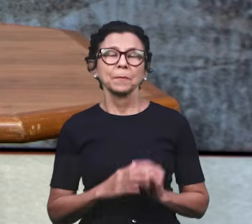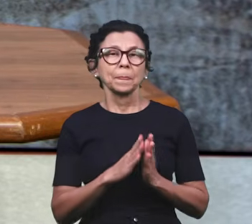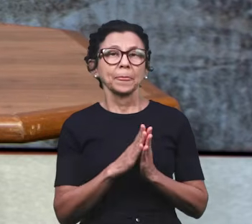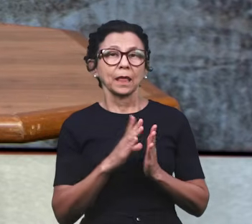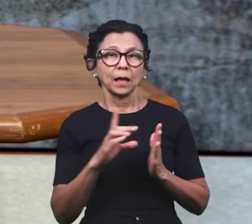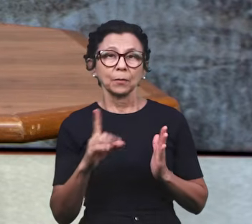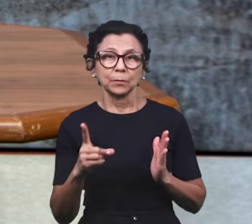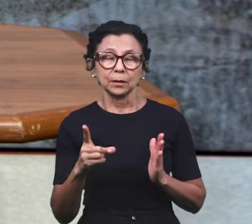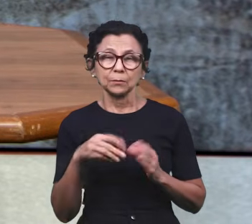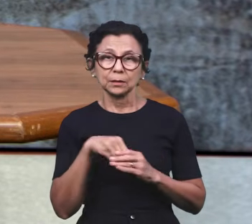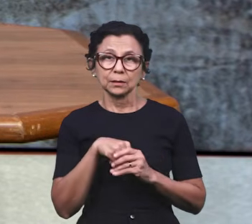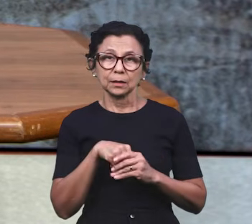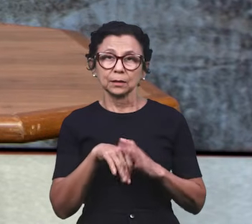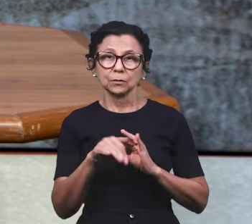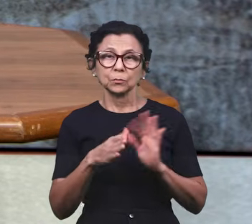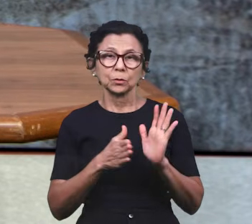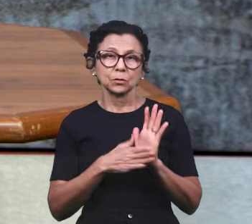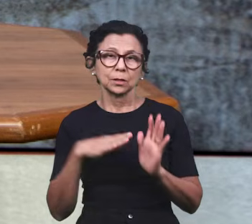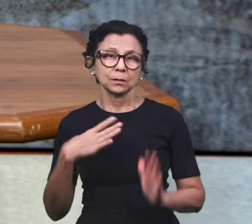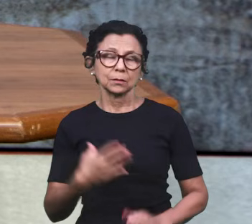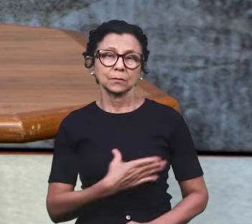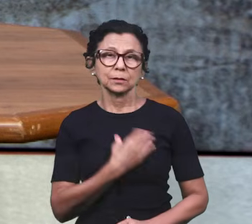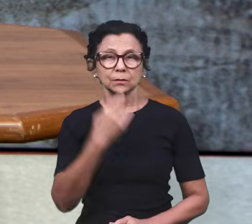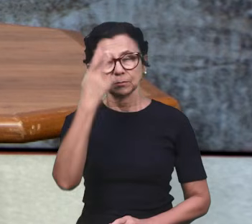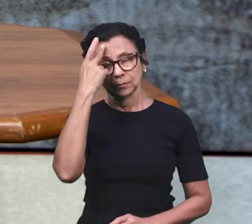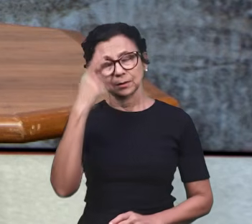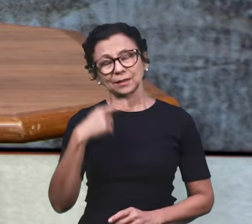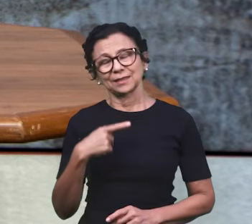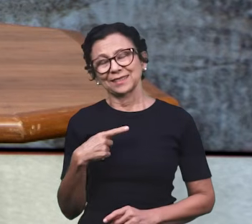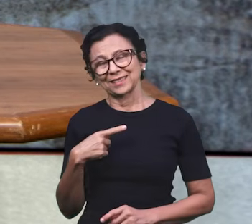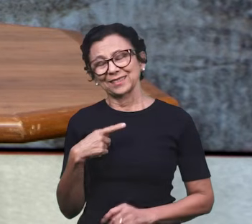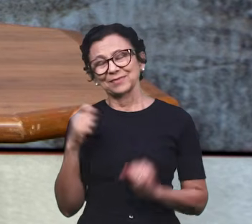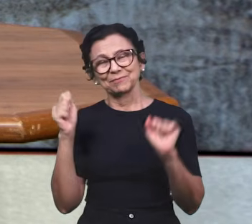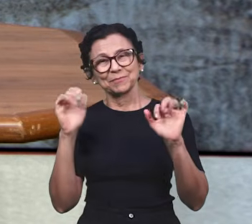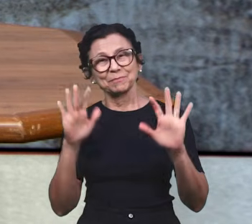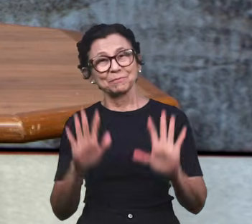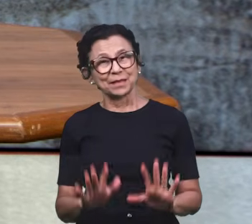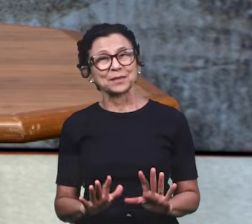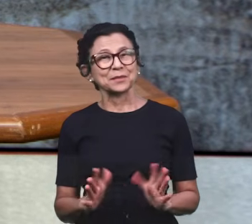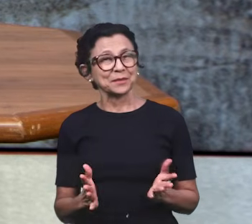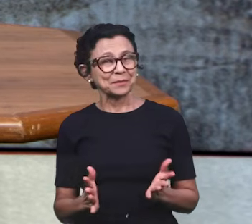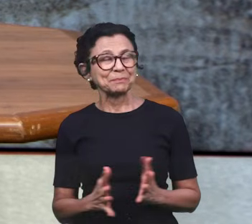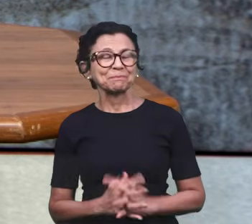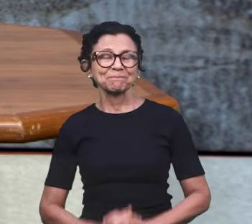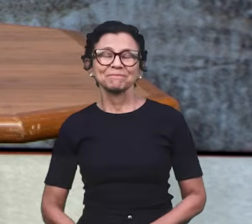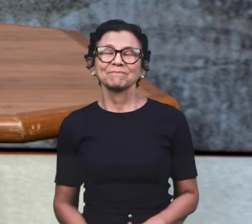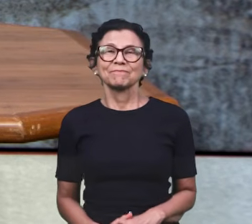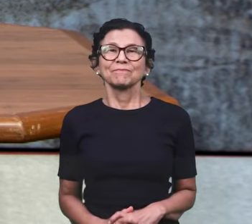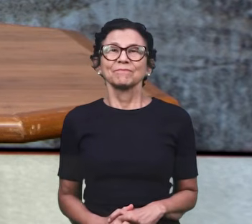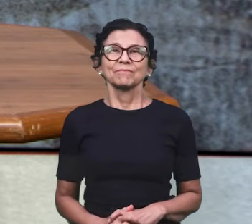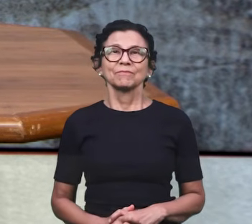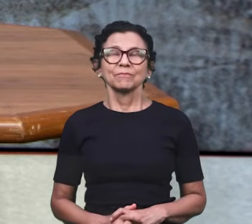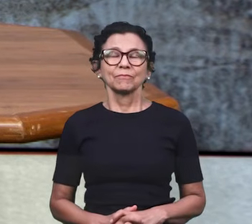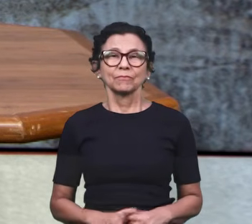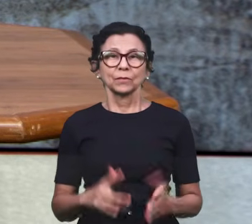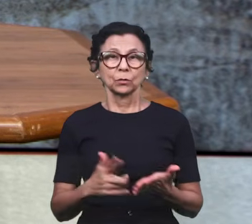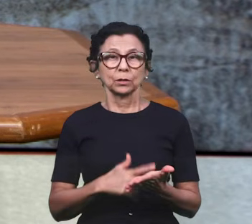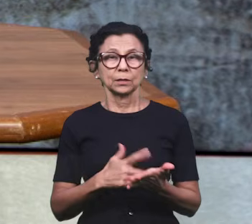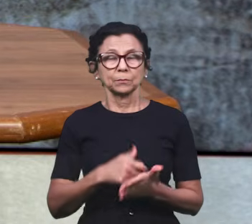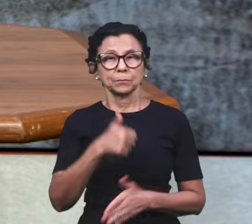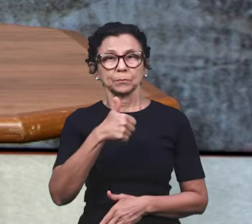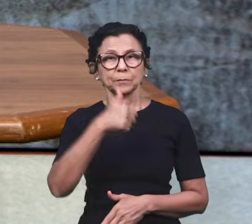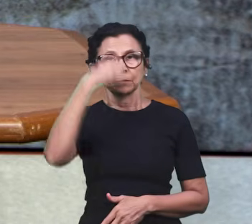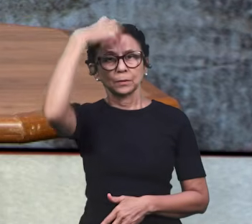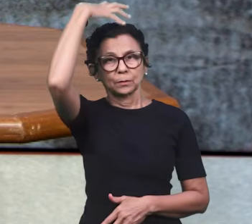contém o projeto do Senhor para a nossa salvação. Isso é uma bênção para a nossa vida. Estamos no livro de 1